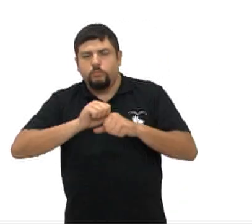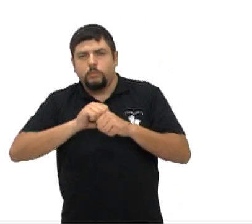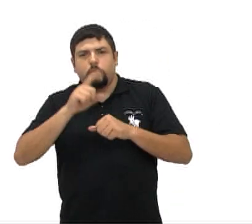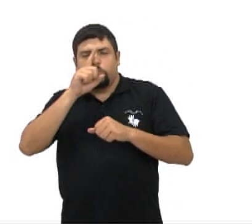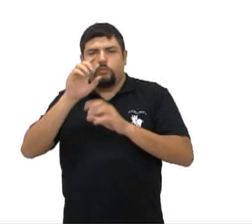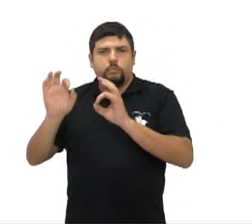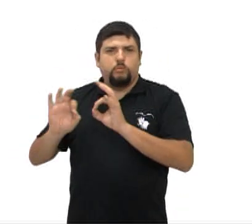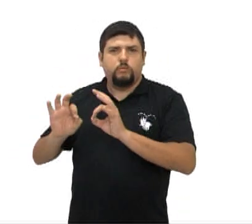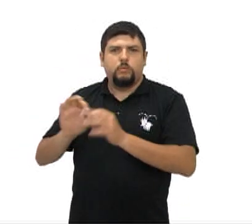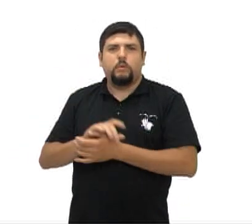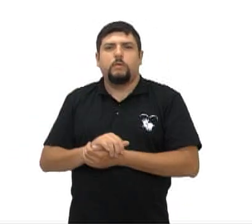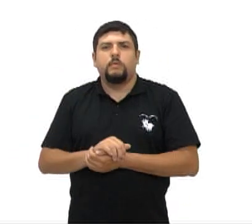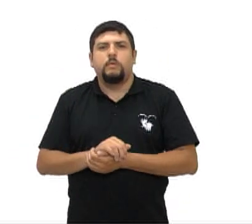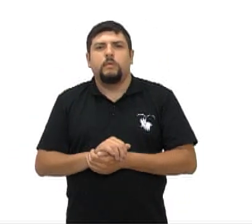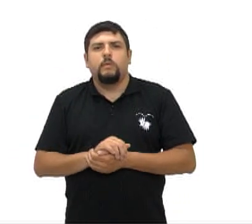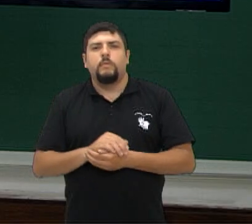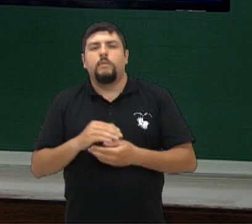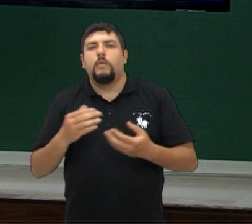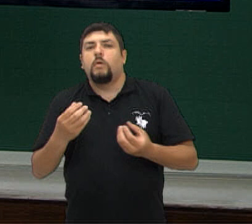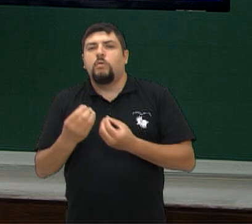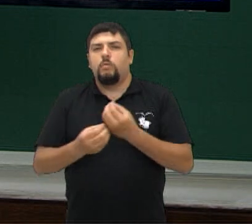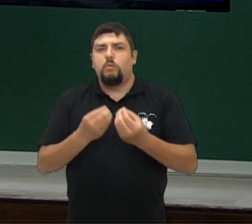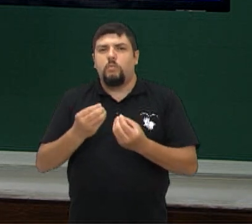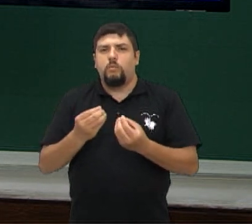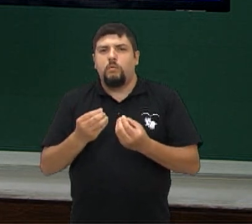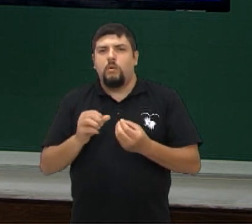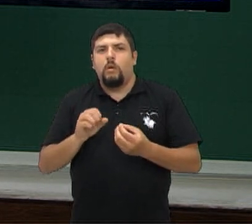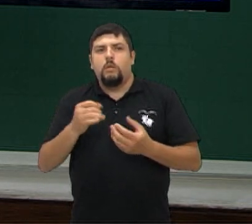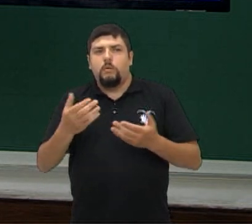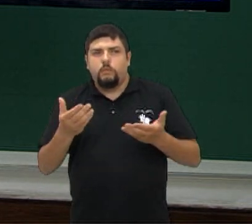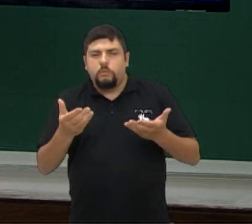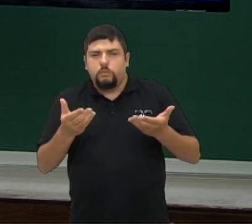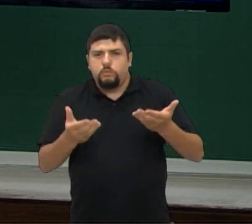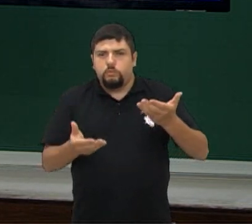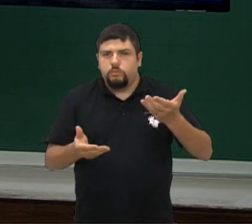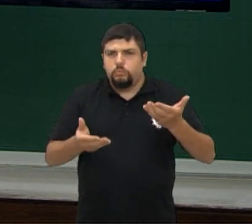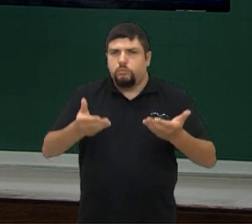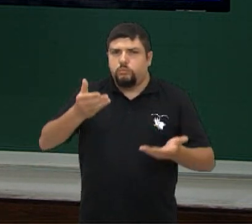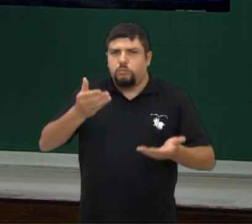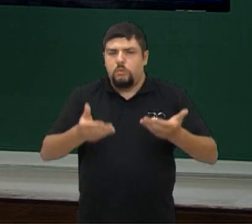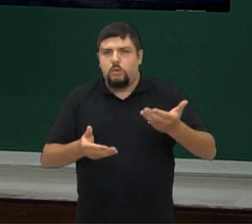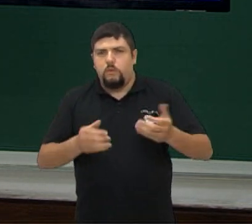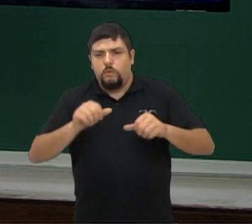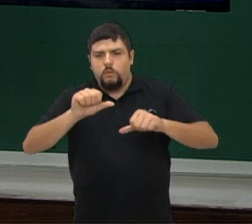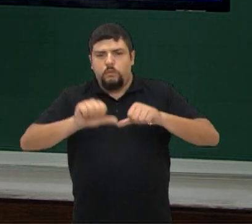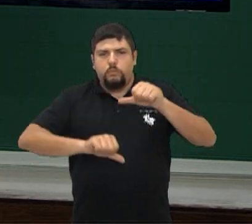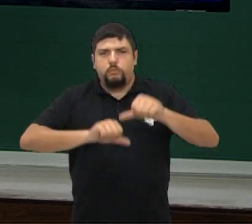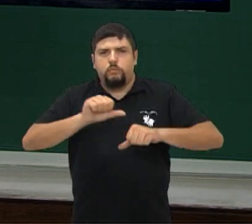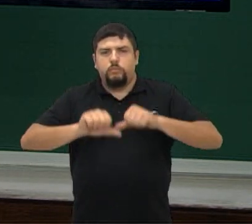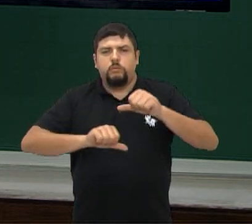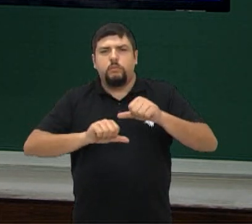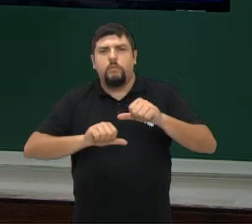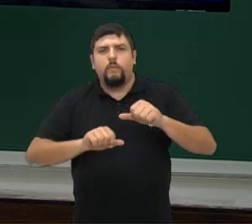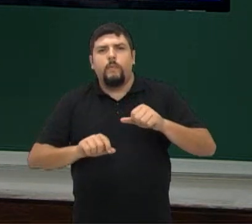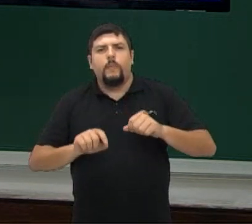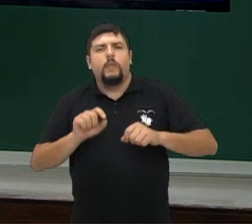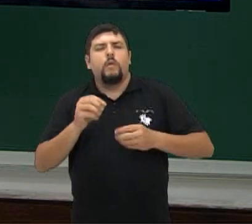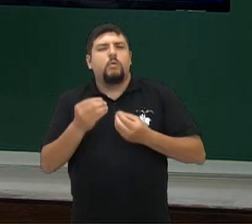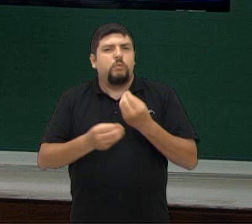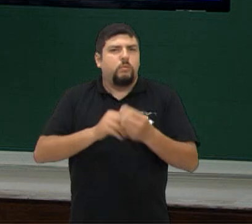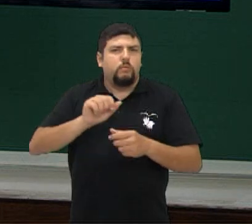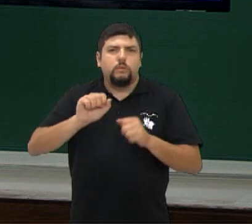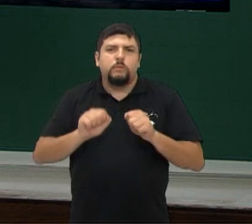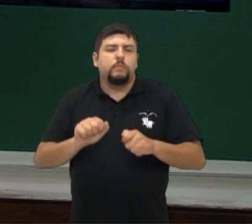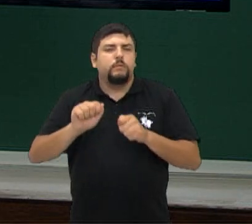vice-versa. Apenas variando a concentração das substâncias participantes, discuta o que pode ser feito